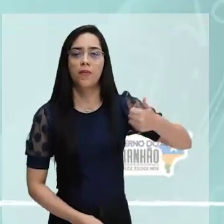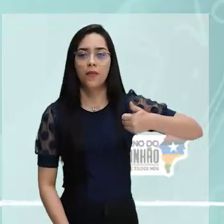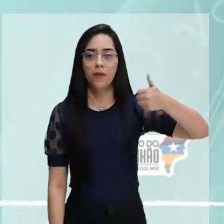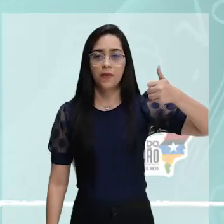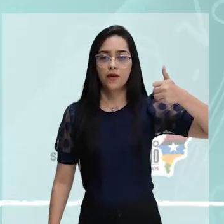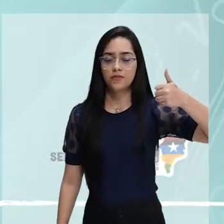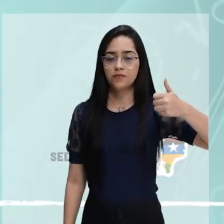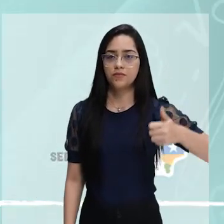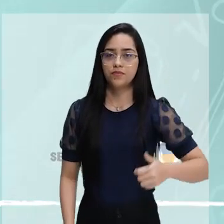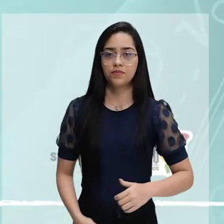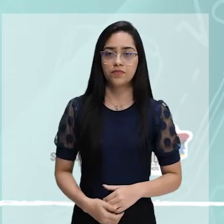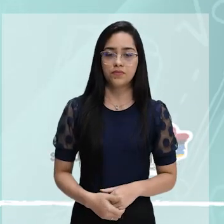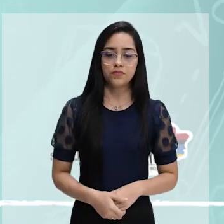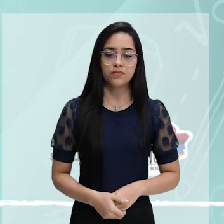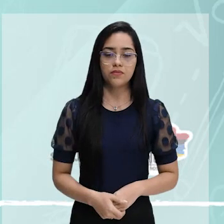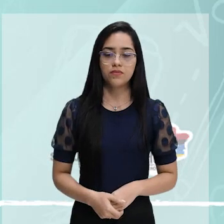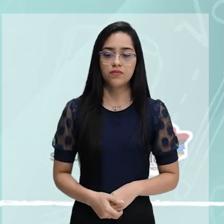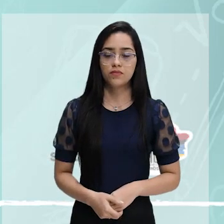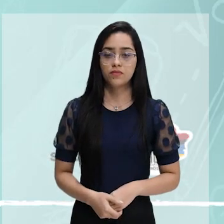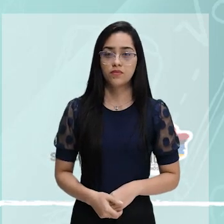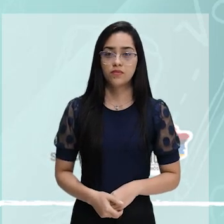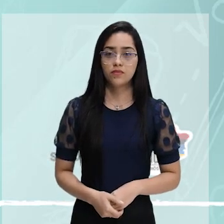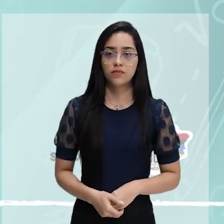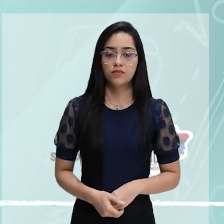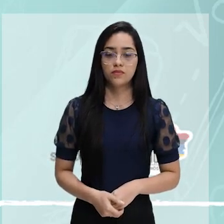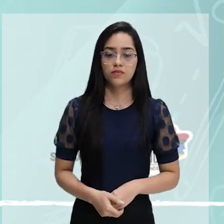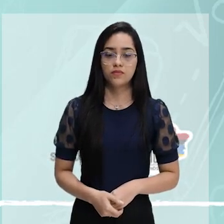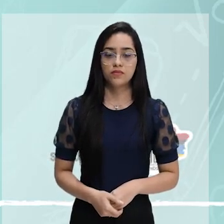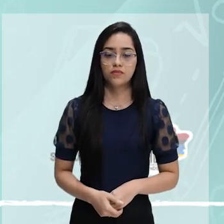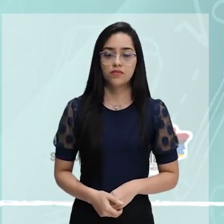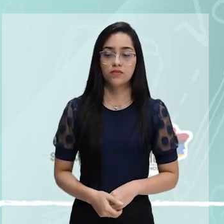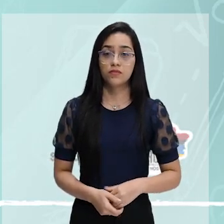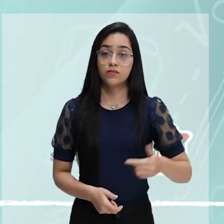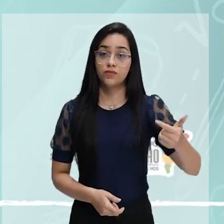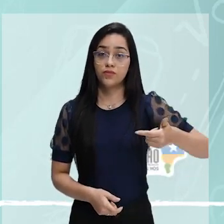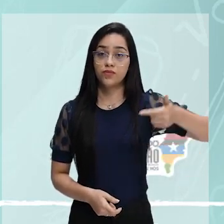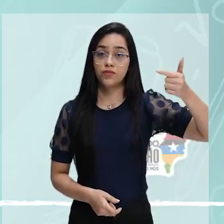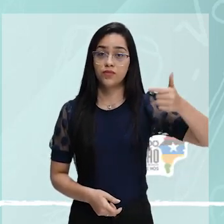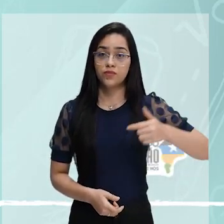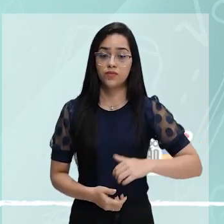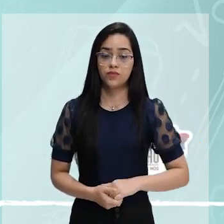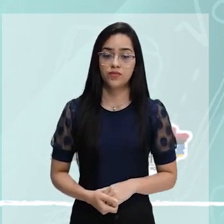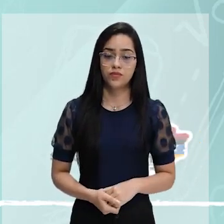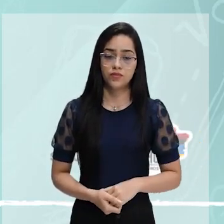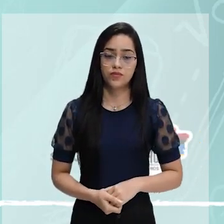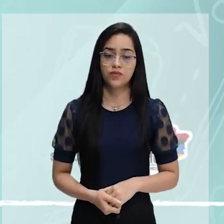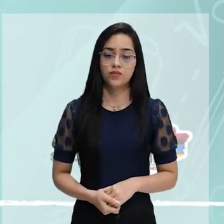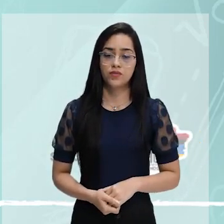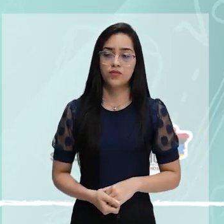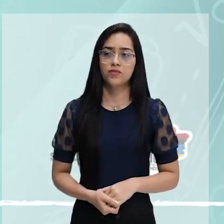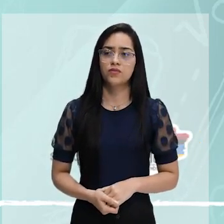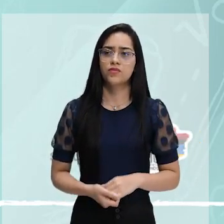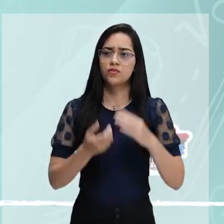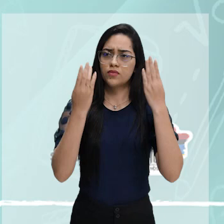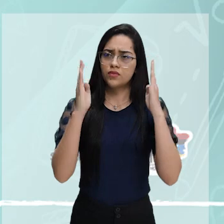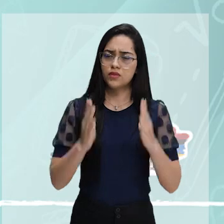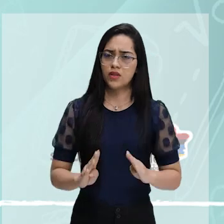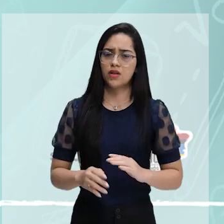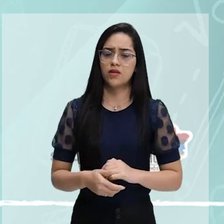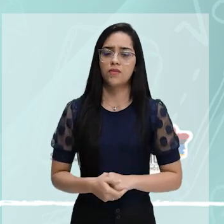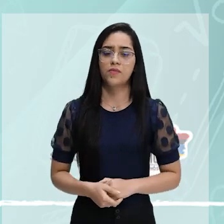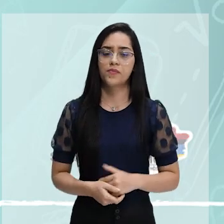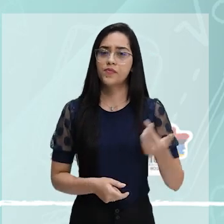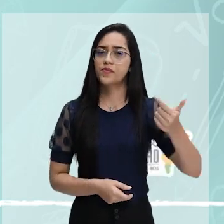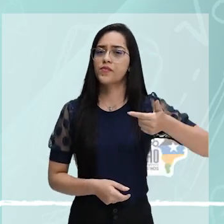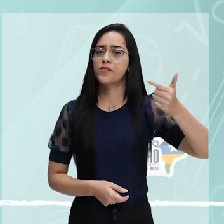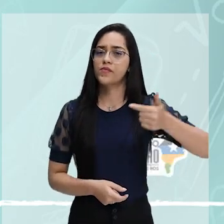Preocupação revolucionária, atitude de crítica e de combate. Será que o realismo é assim? Vão analisando aí. Ó. A número